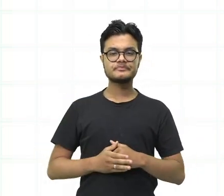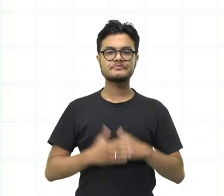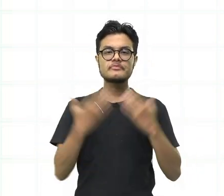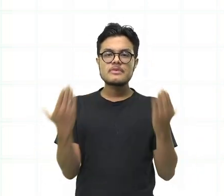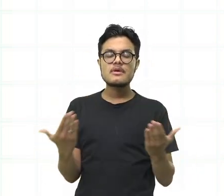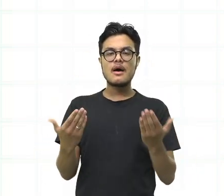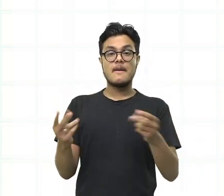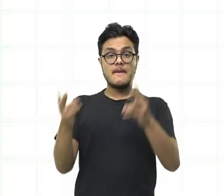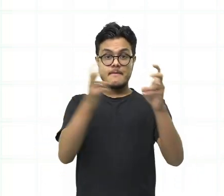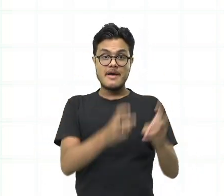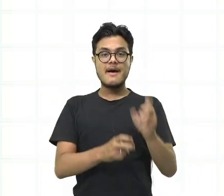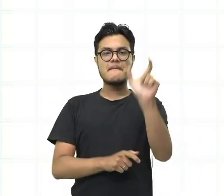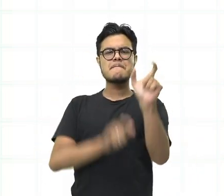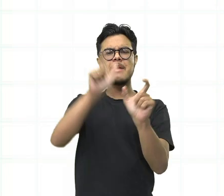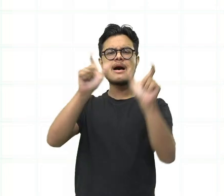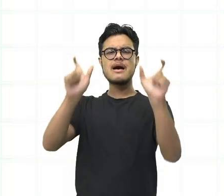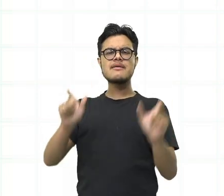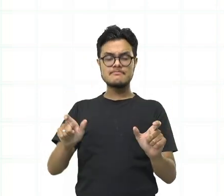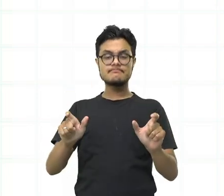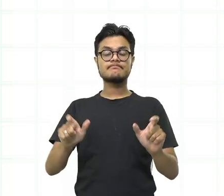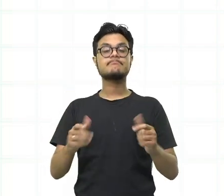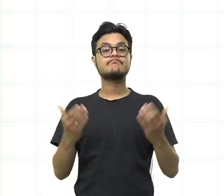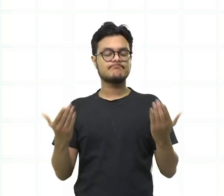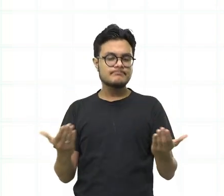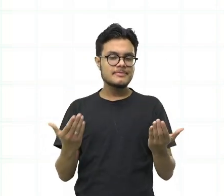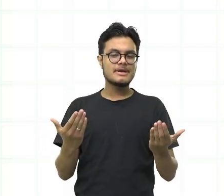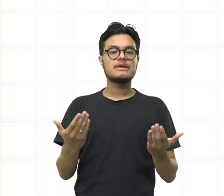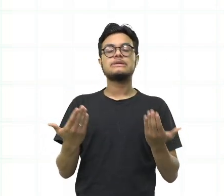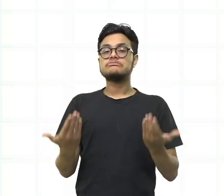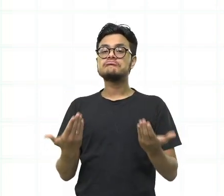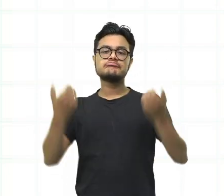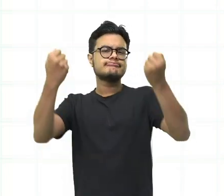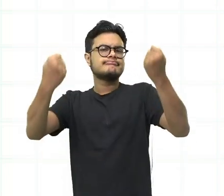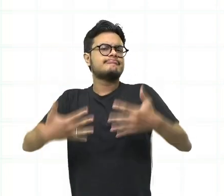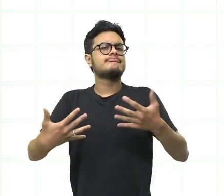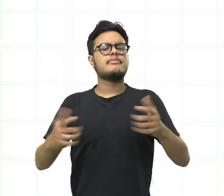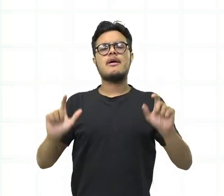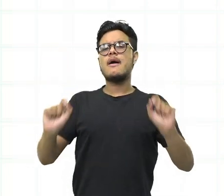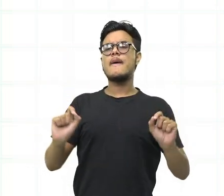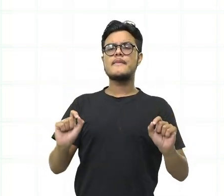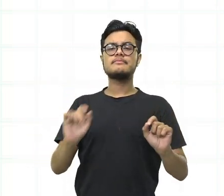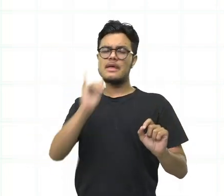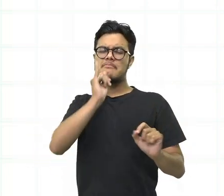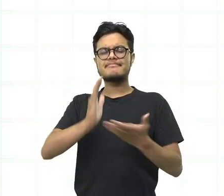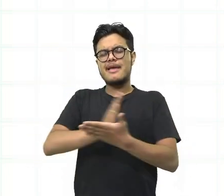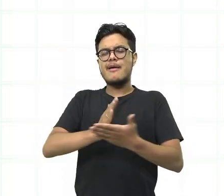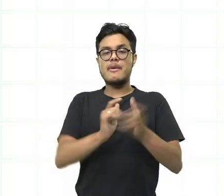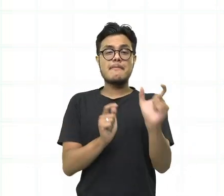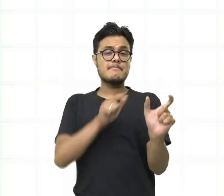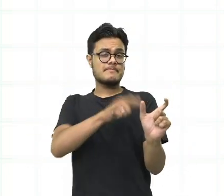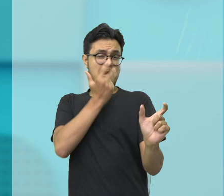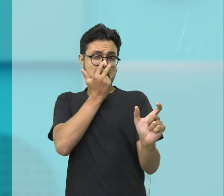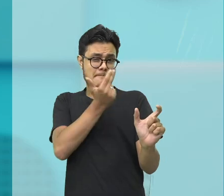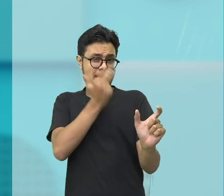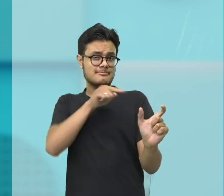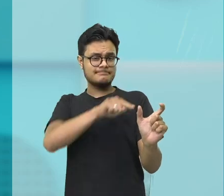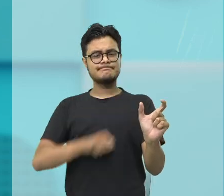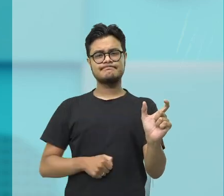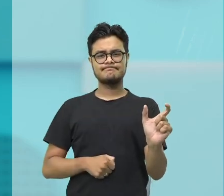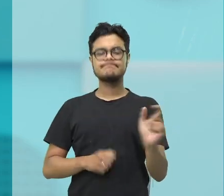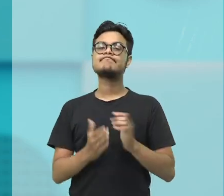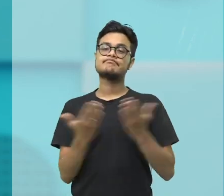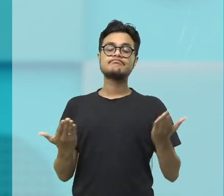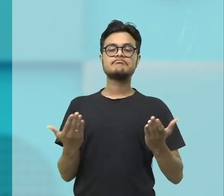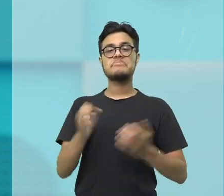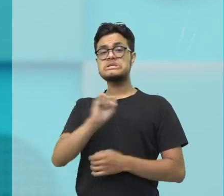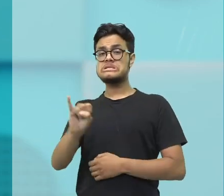todas essas palavras eu consigo, né, falar meio que sinônimos, né, para dizer que o quê? Que ou